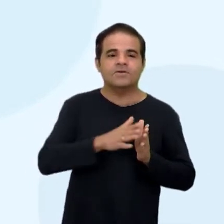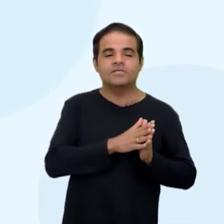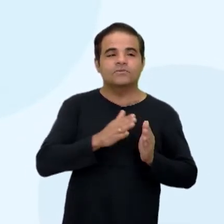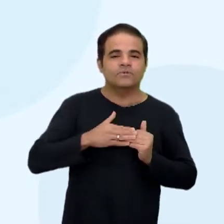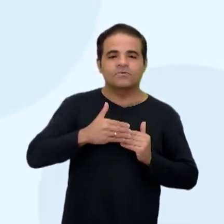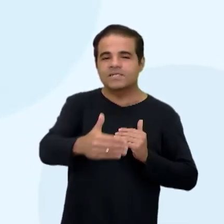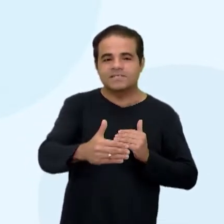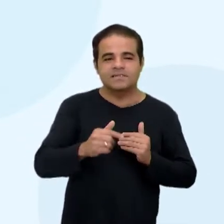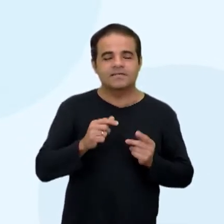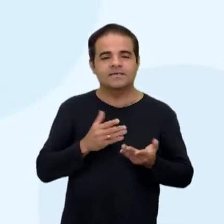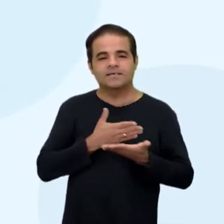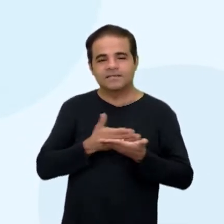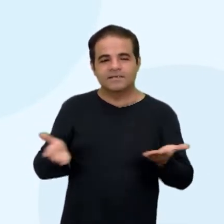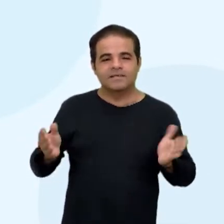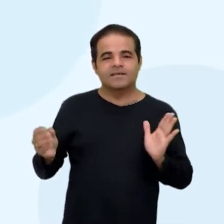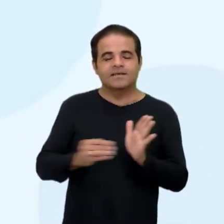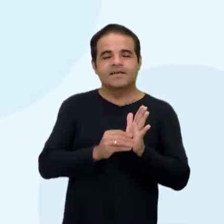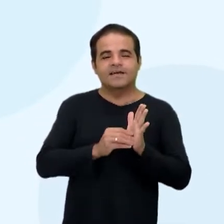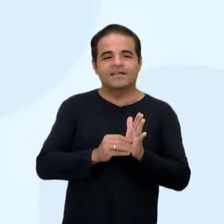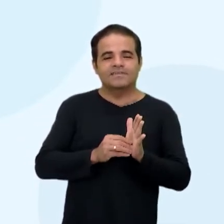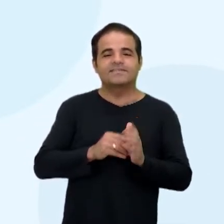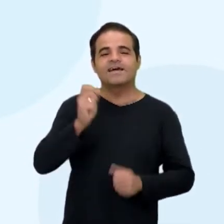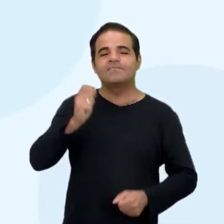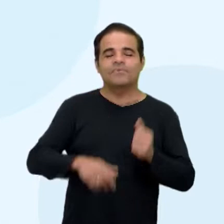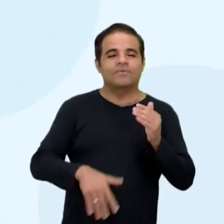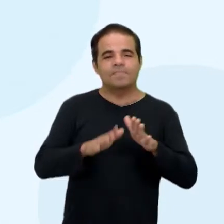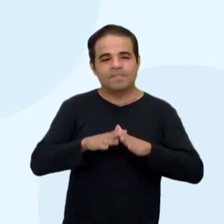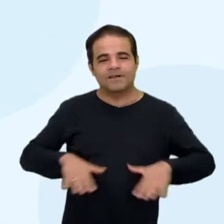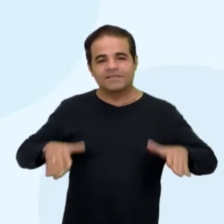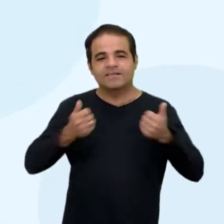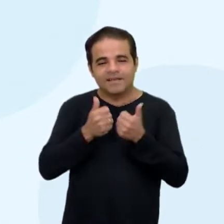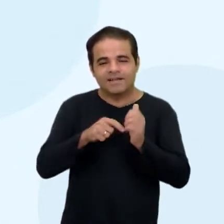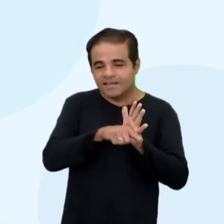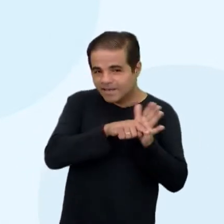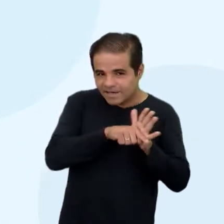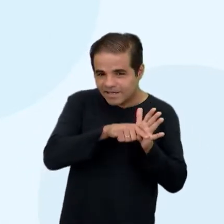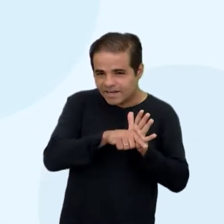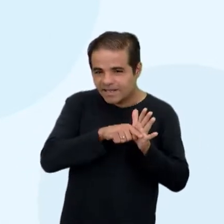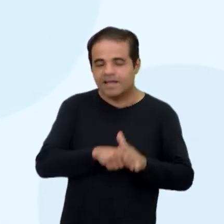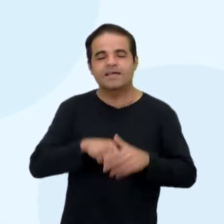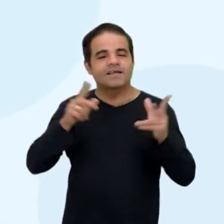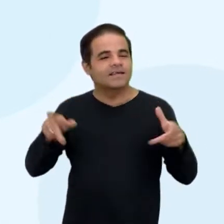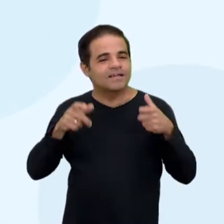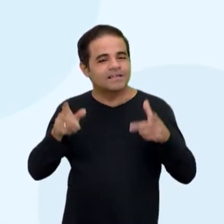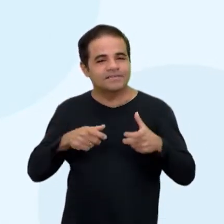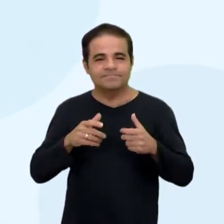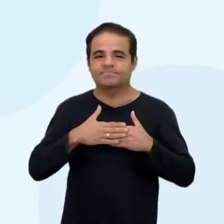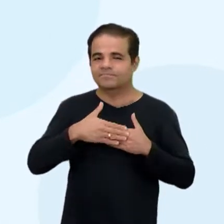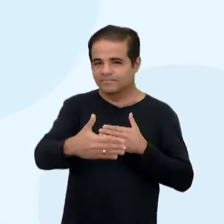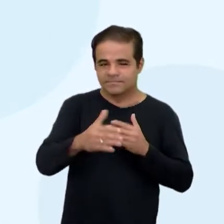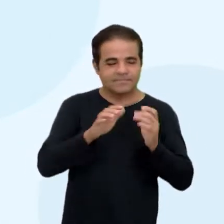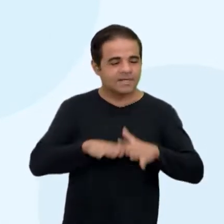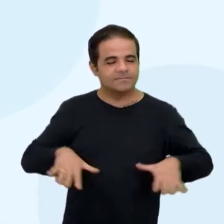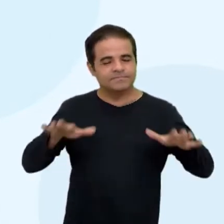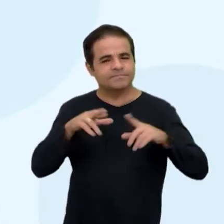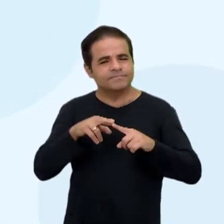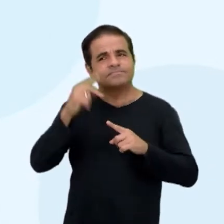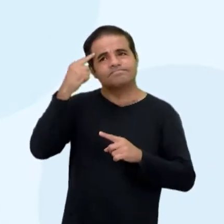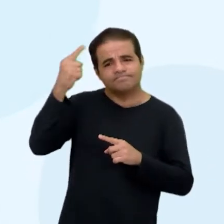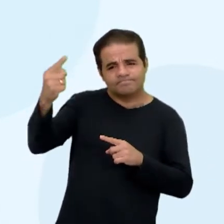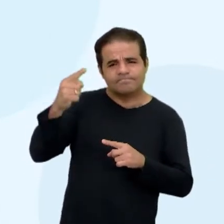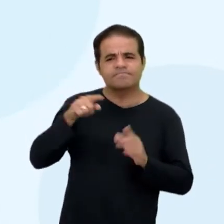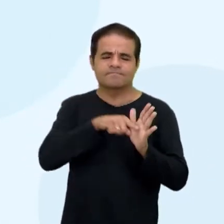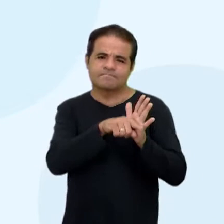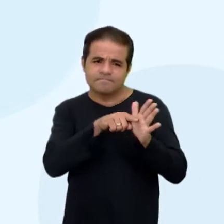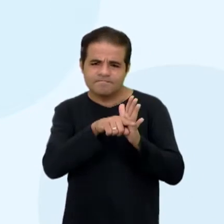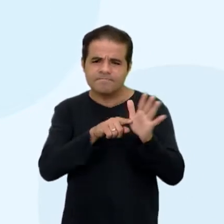nessa atividade investigar, o processo de investigação aí contempla o fato de levantar hipóteses, né? Fazer